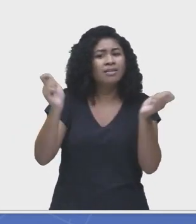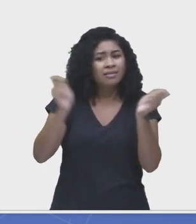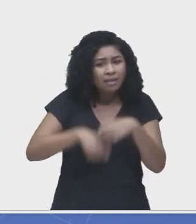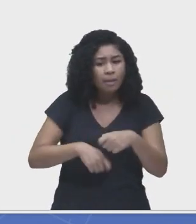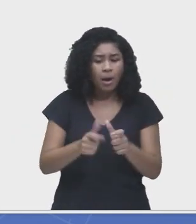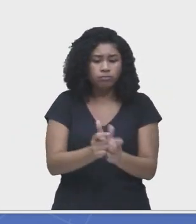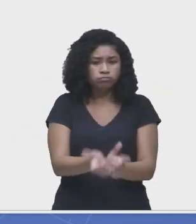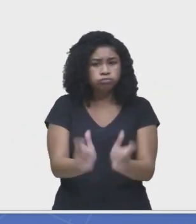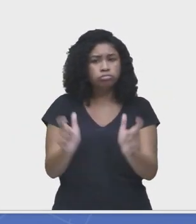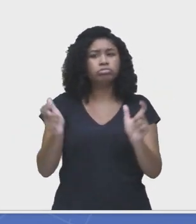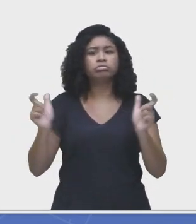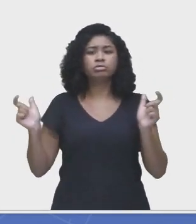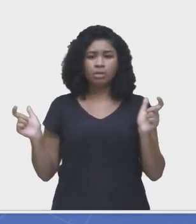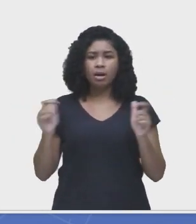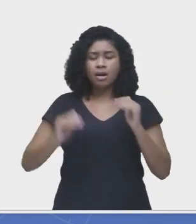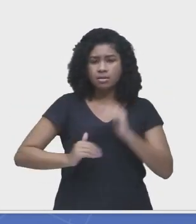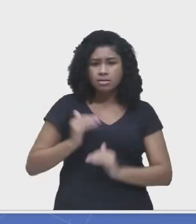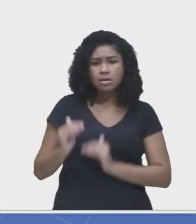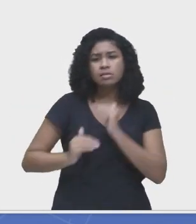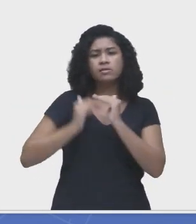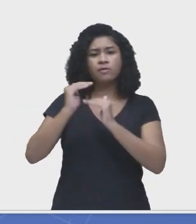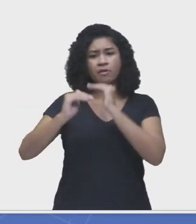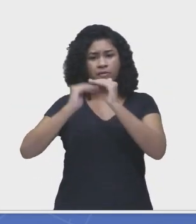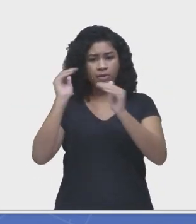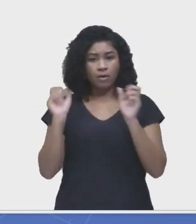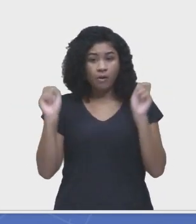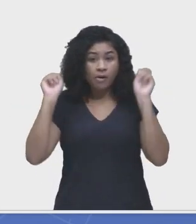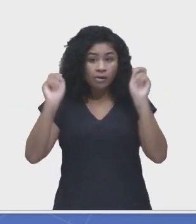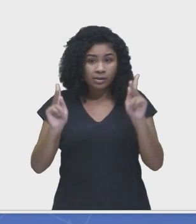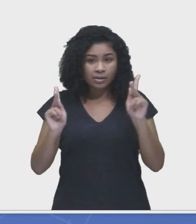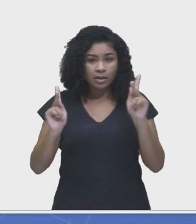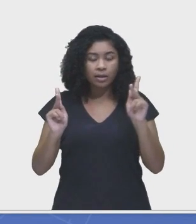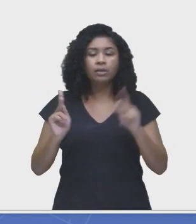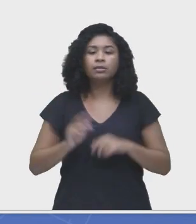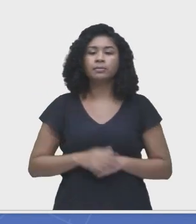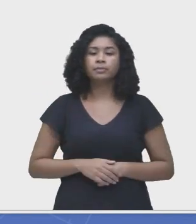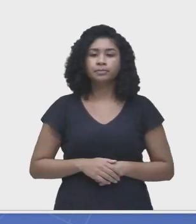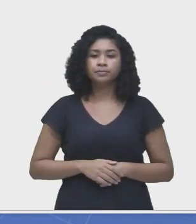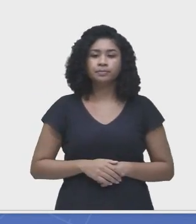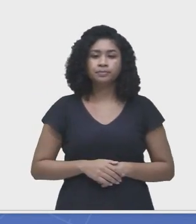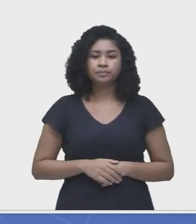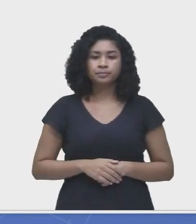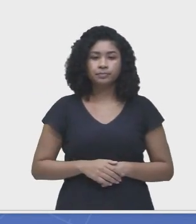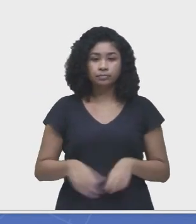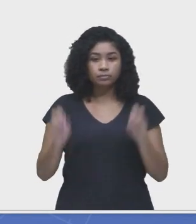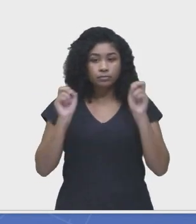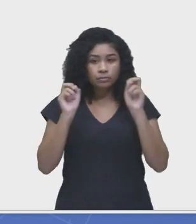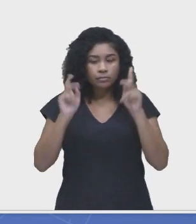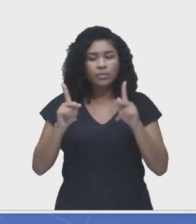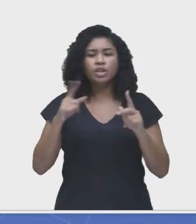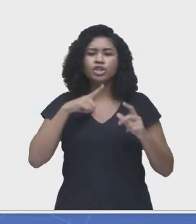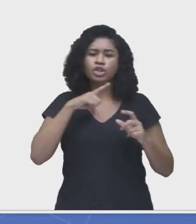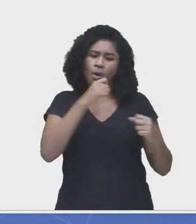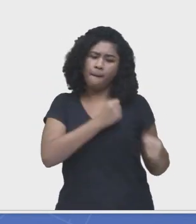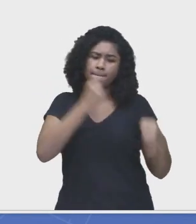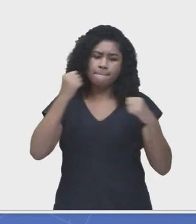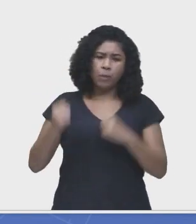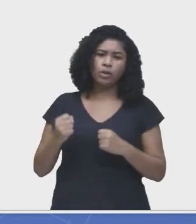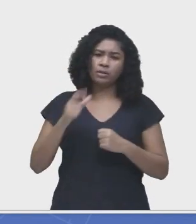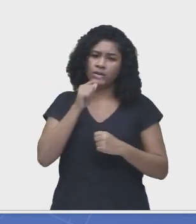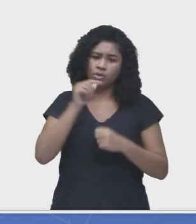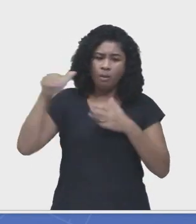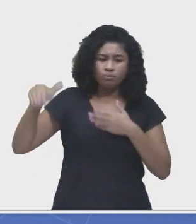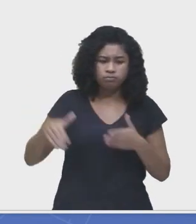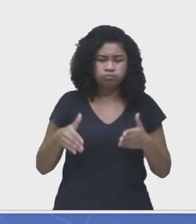nós chamamos na história de talassocracia, ou seja, domínio sobre o mar. Tá bom? Esse poder sobre o mar. E eles